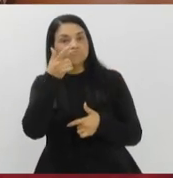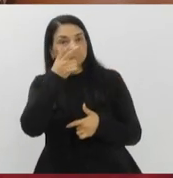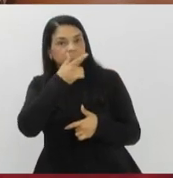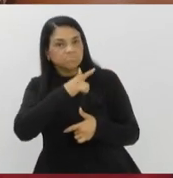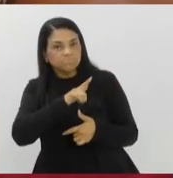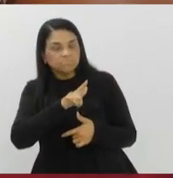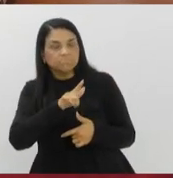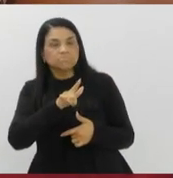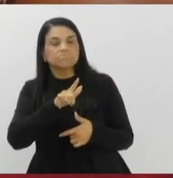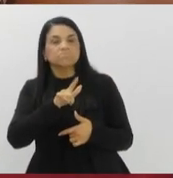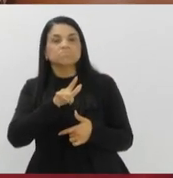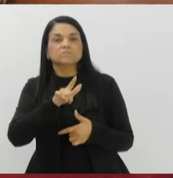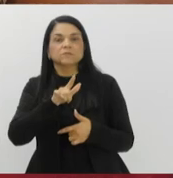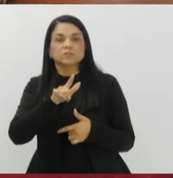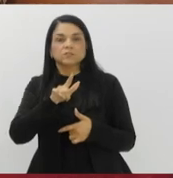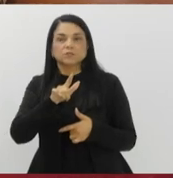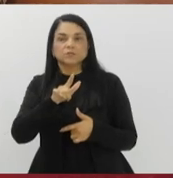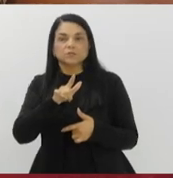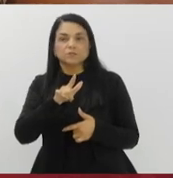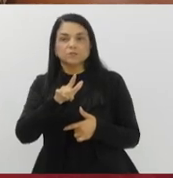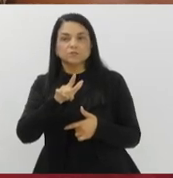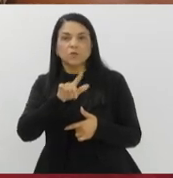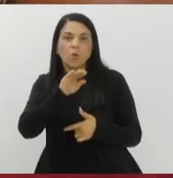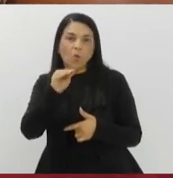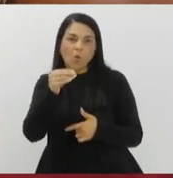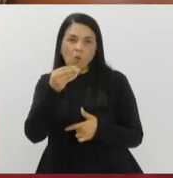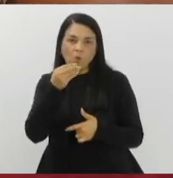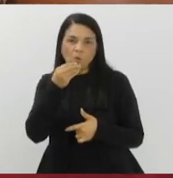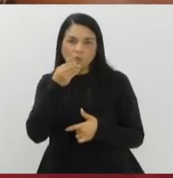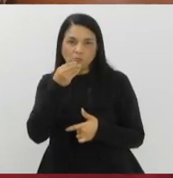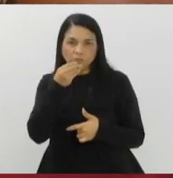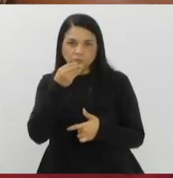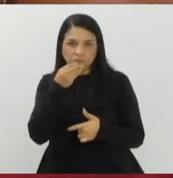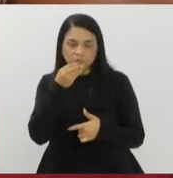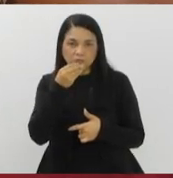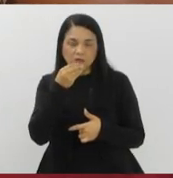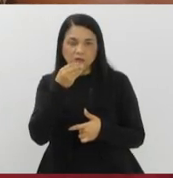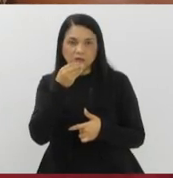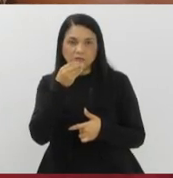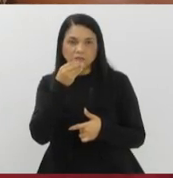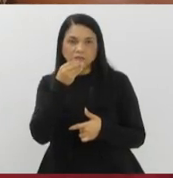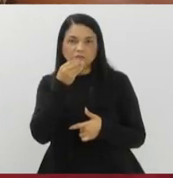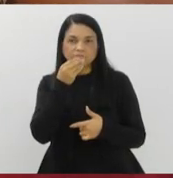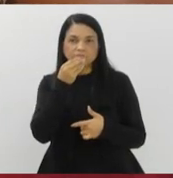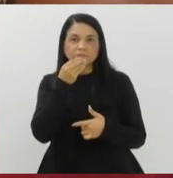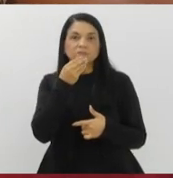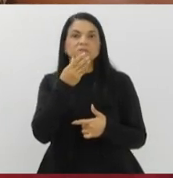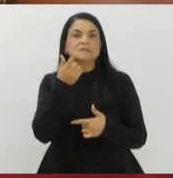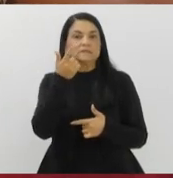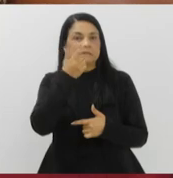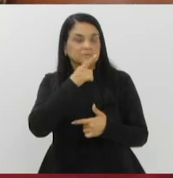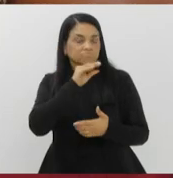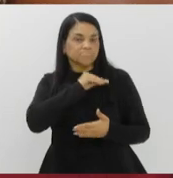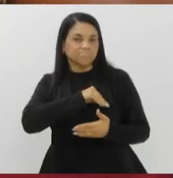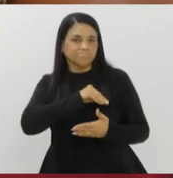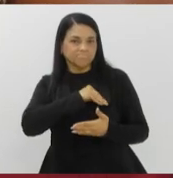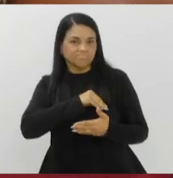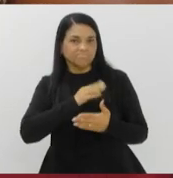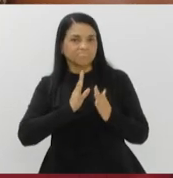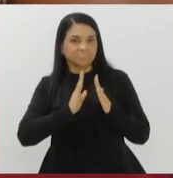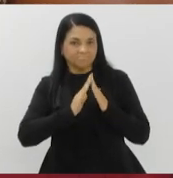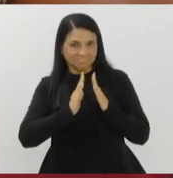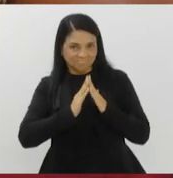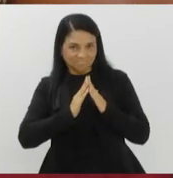tirar várias oportunidades, a gente conseguir fazer o quê? Trazer renda para dentro de casa, né, fazer uma